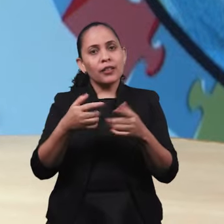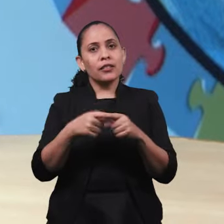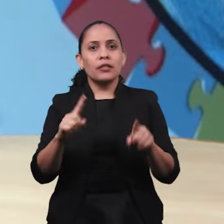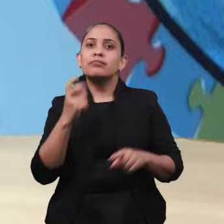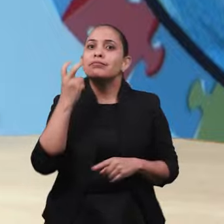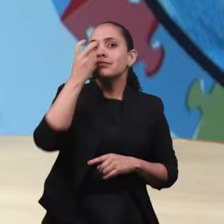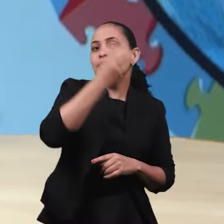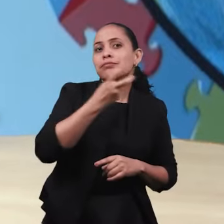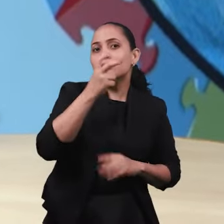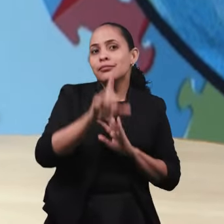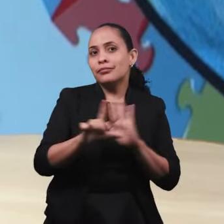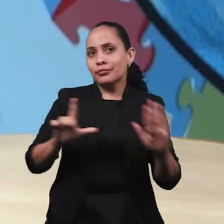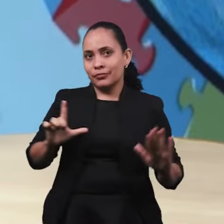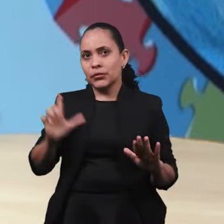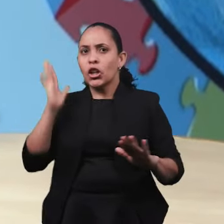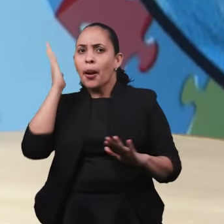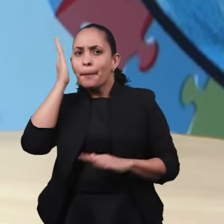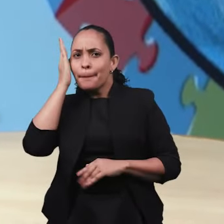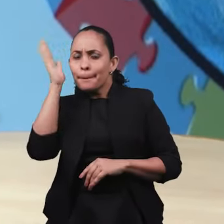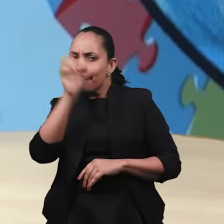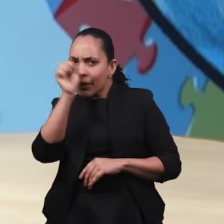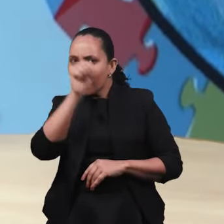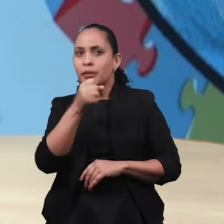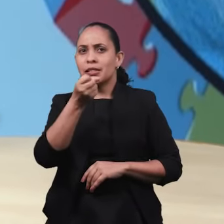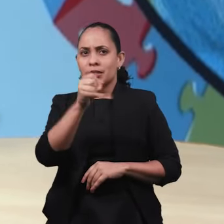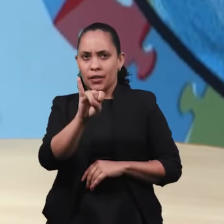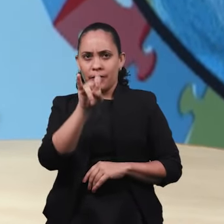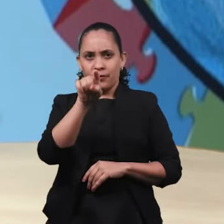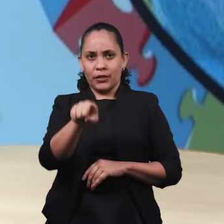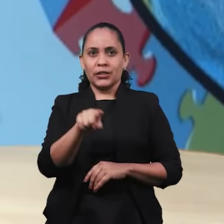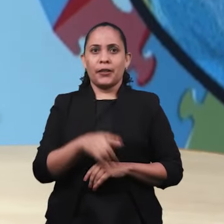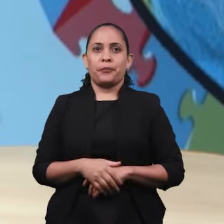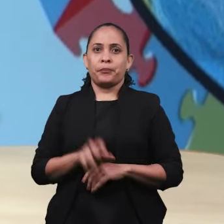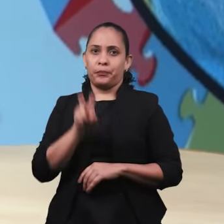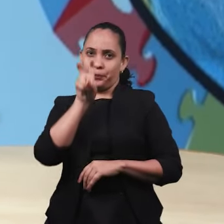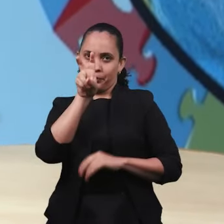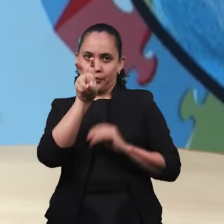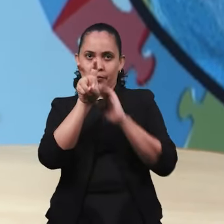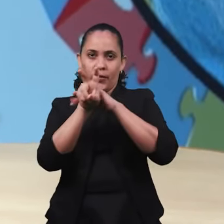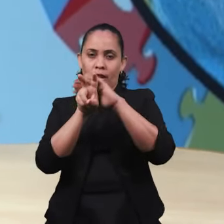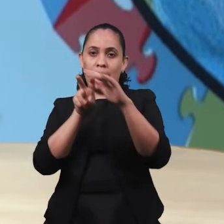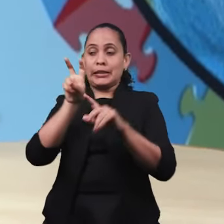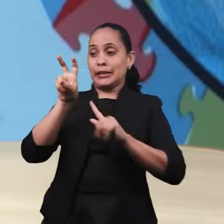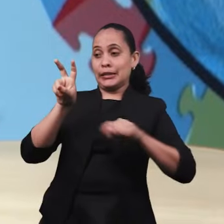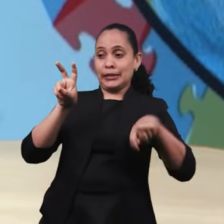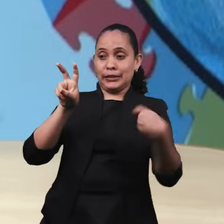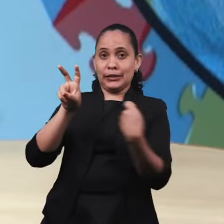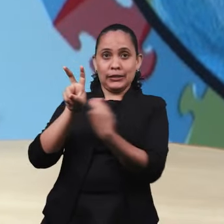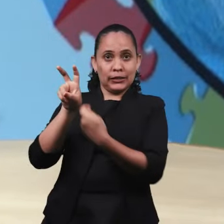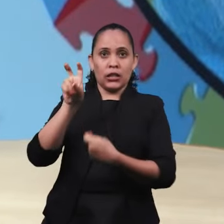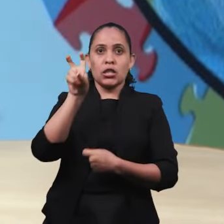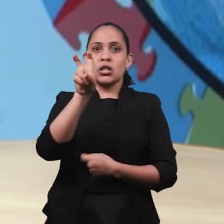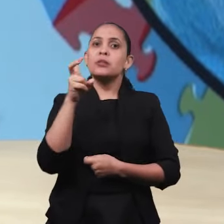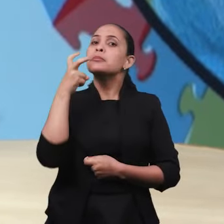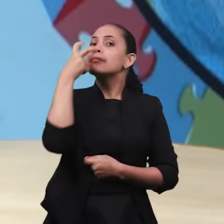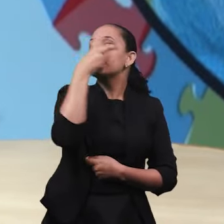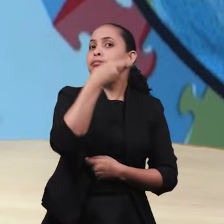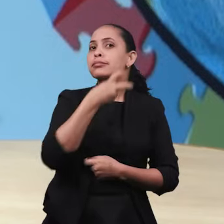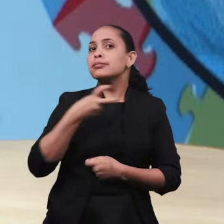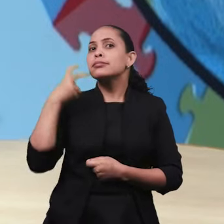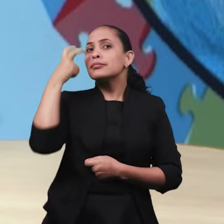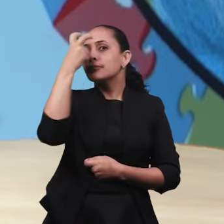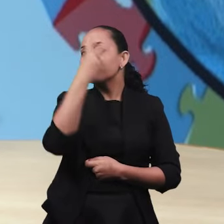já aprendeu a ler os lábios. Sim. Então a gente costuma dizer, se você fizer esse sinal aqui com os seus dedos e